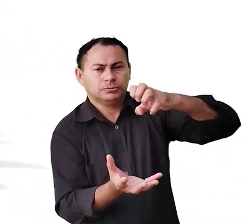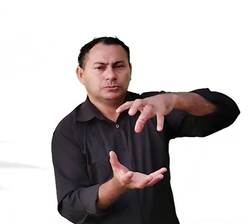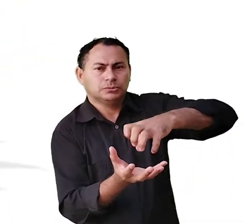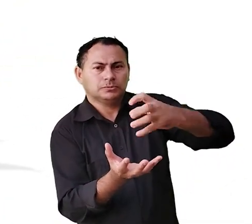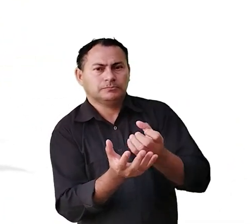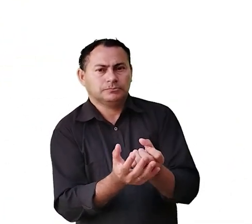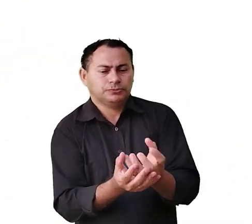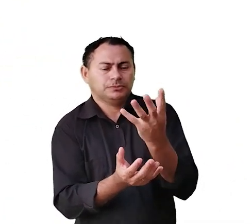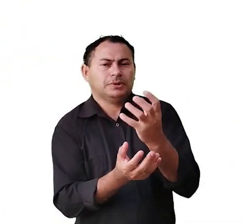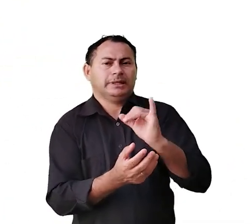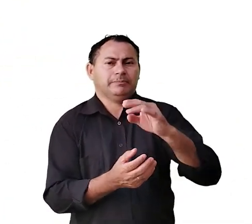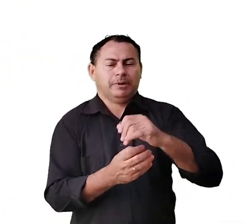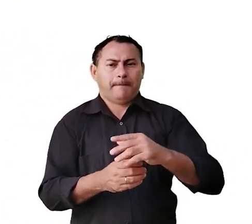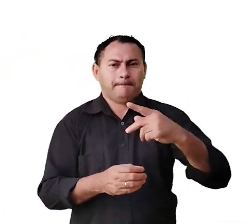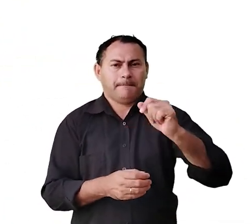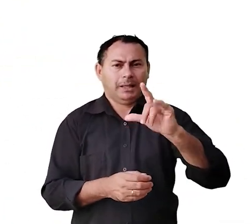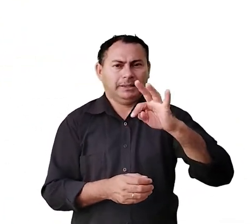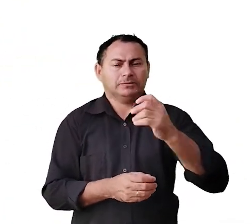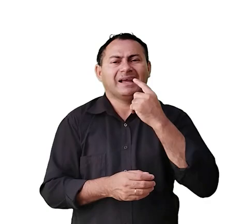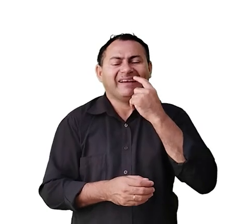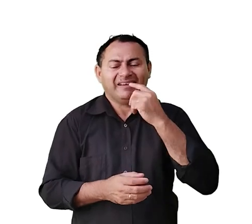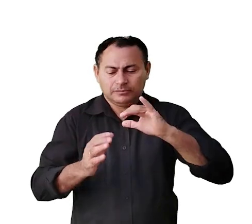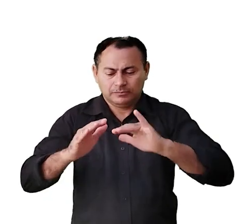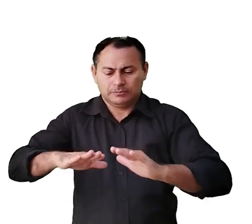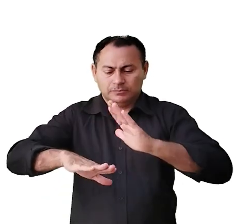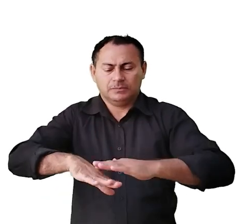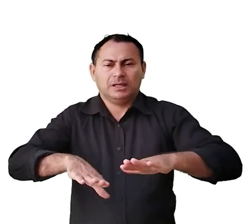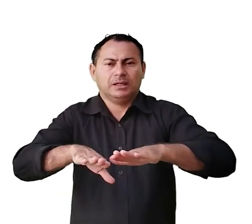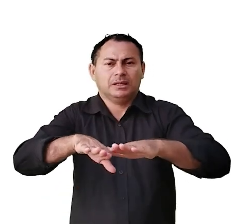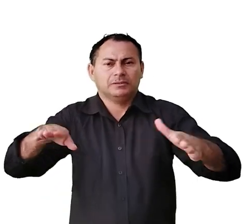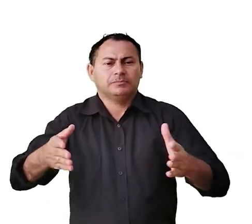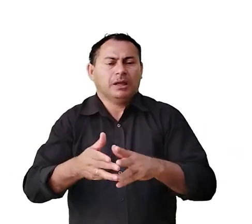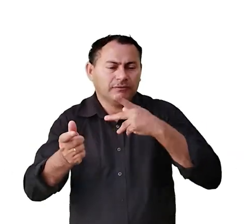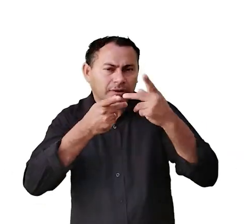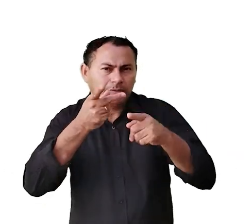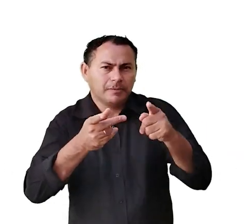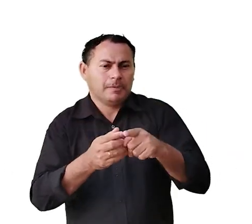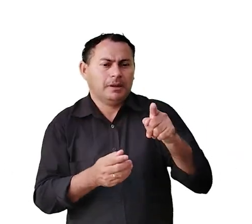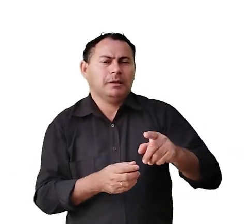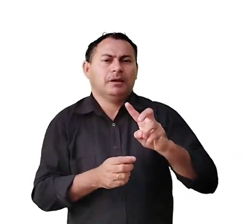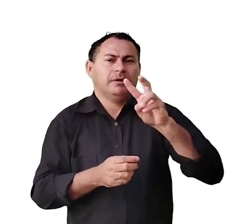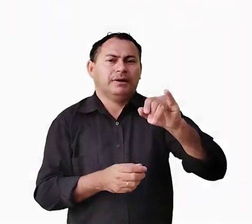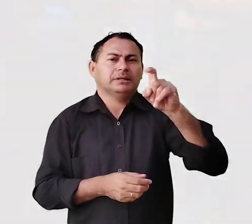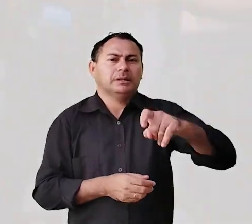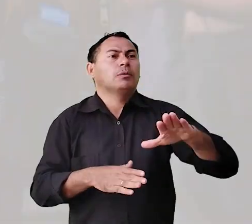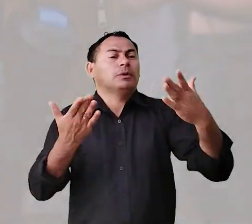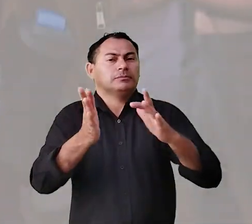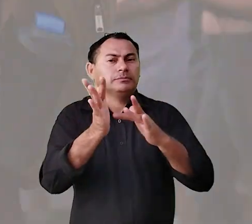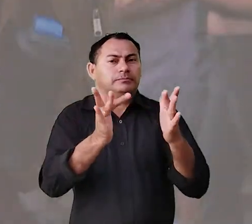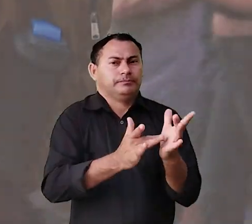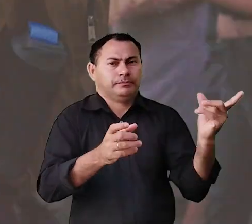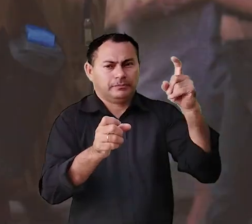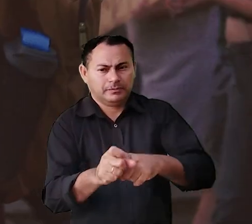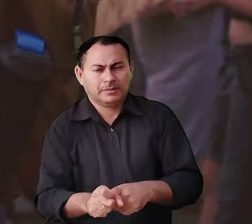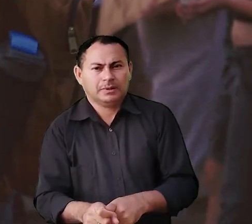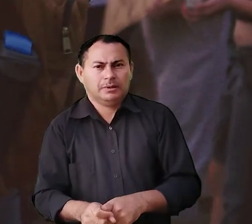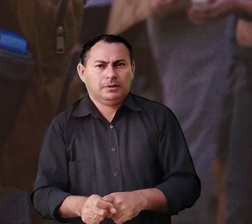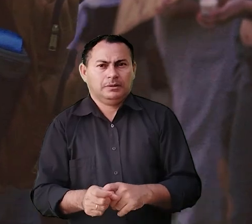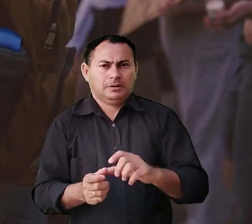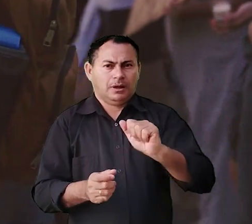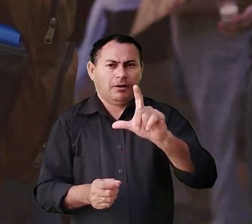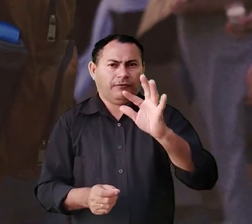todos puxados para o ímã e os palitos de dentes ficaram ali sobre a mesa. Então ela disse: é assim que vai ser quando Jesus